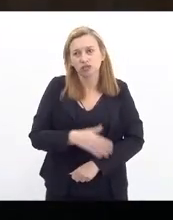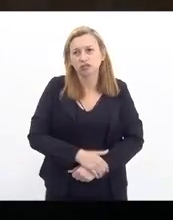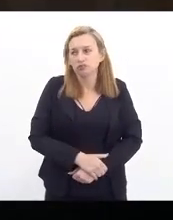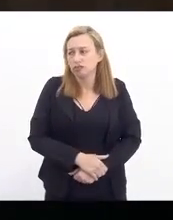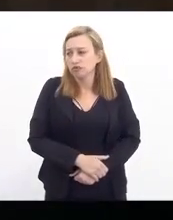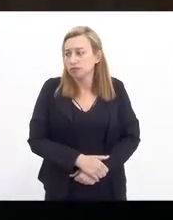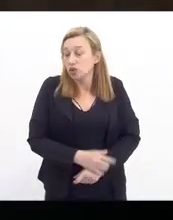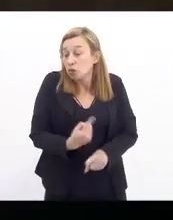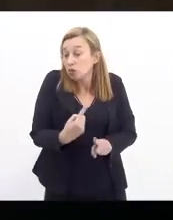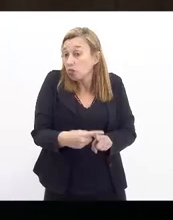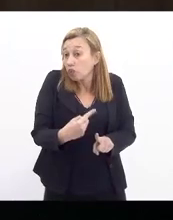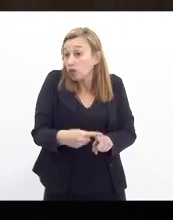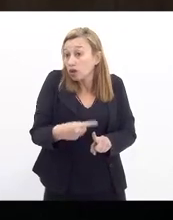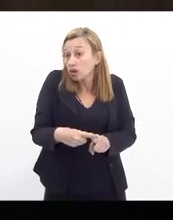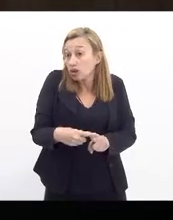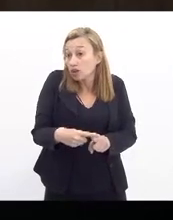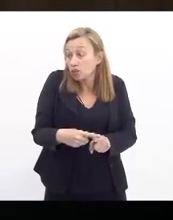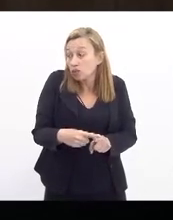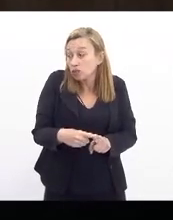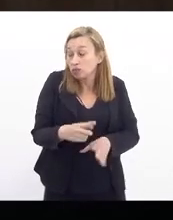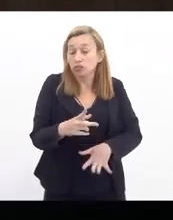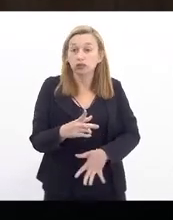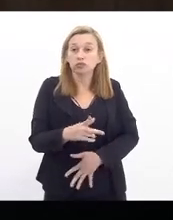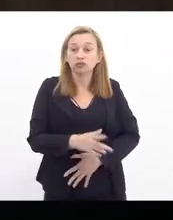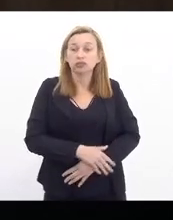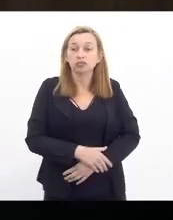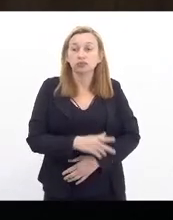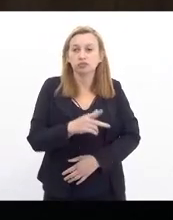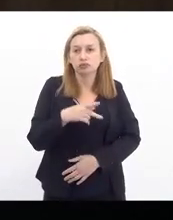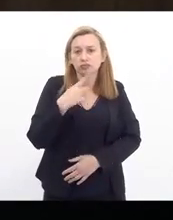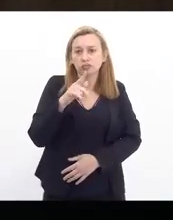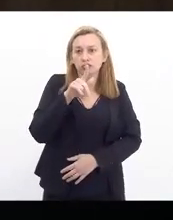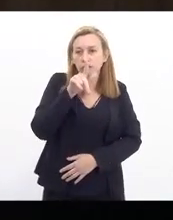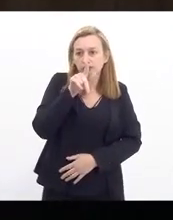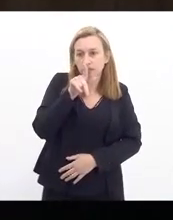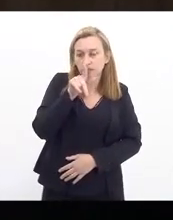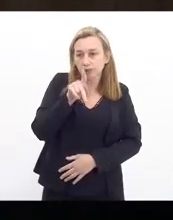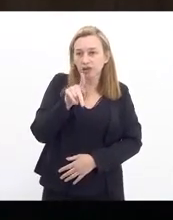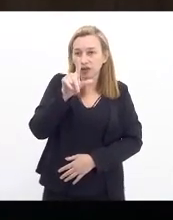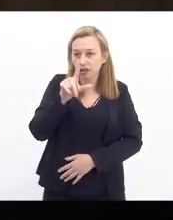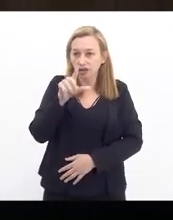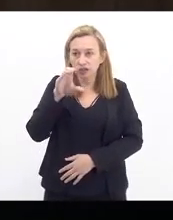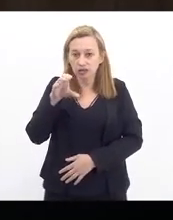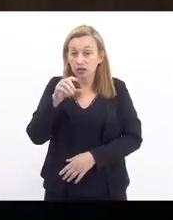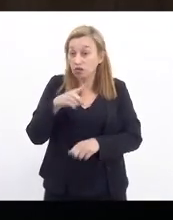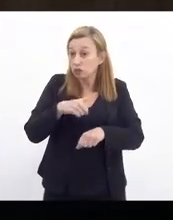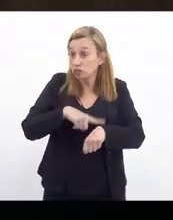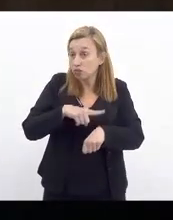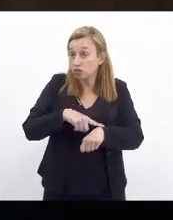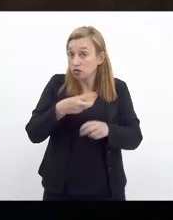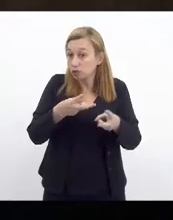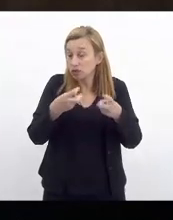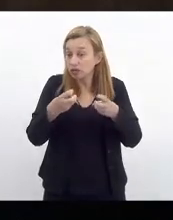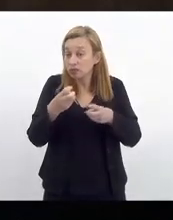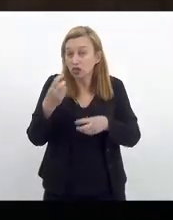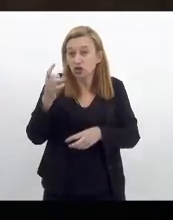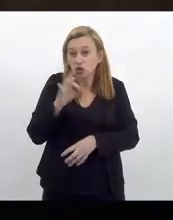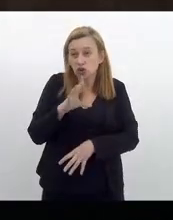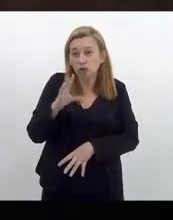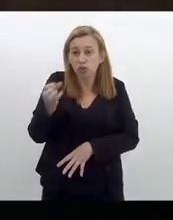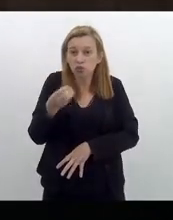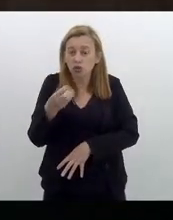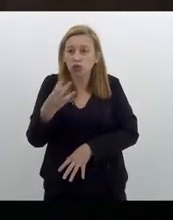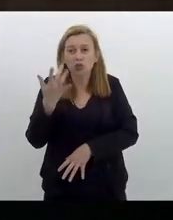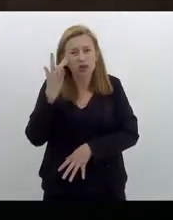Porque quando a gente pega o PLC Eu na hora efetivamente percebi Que era só para os novos Mas de qualquer